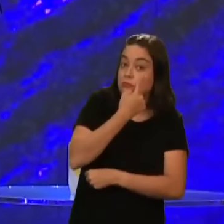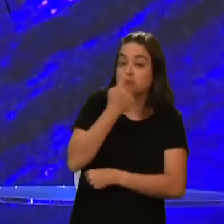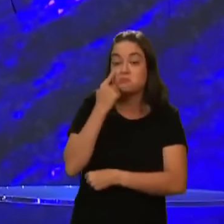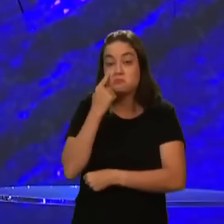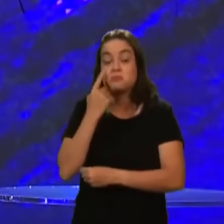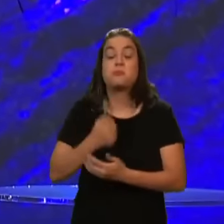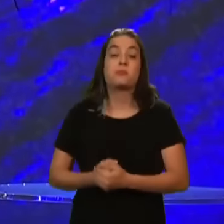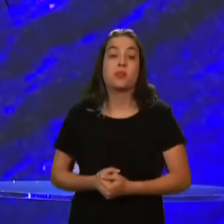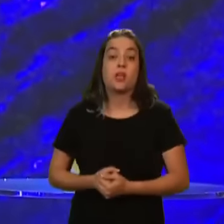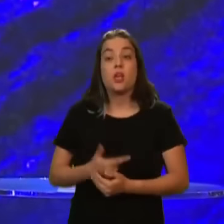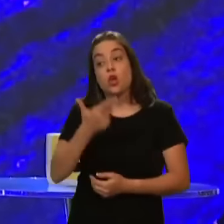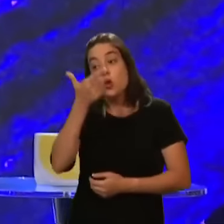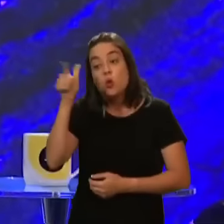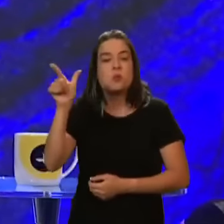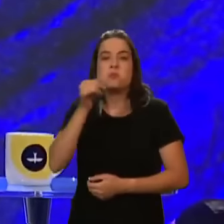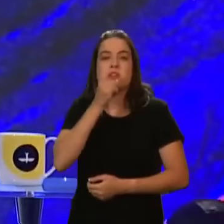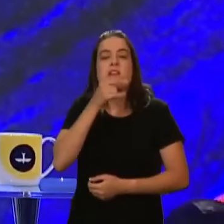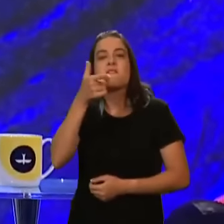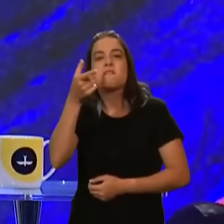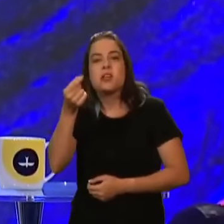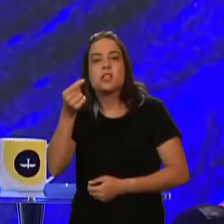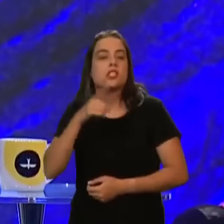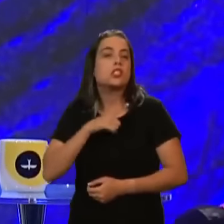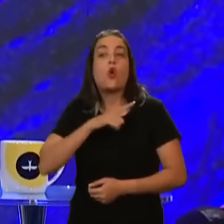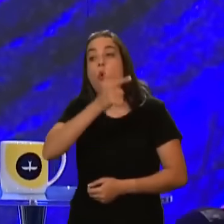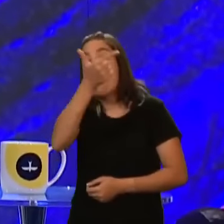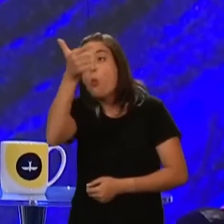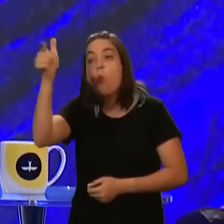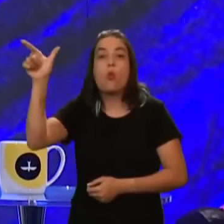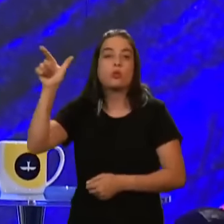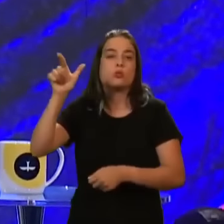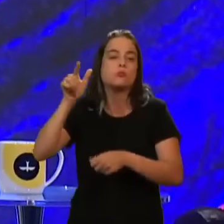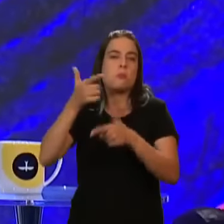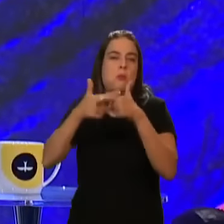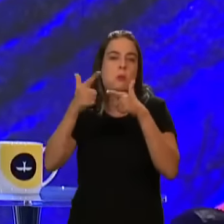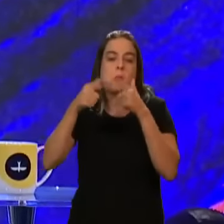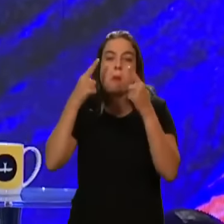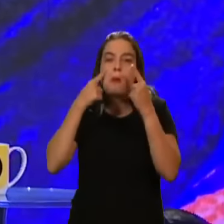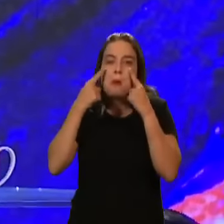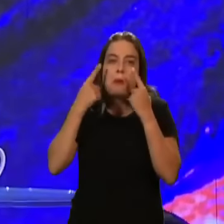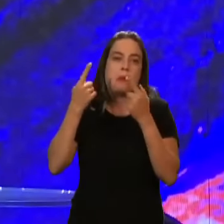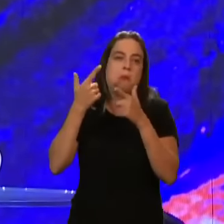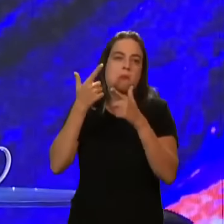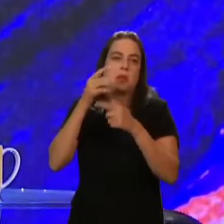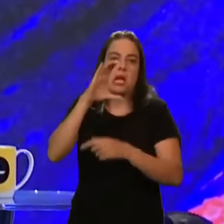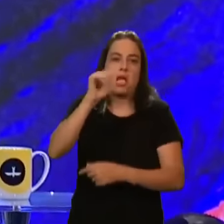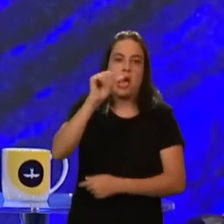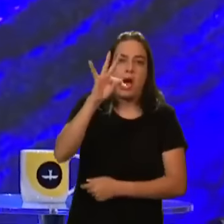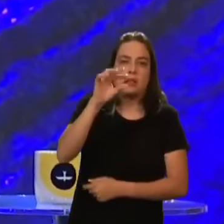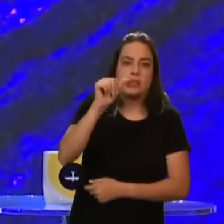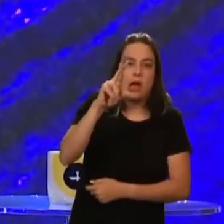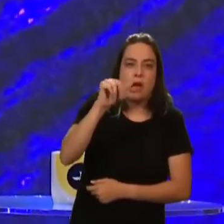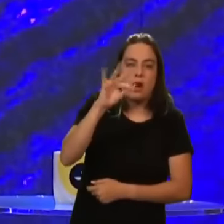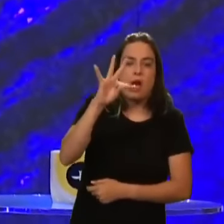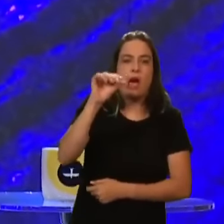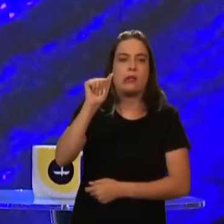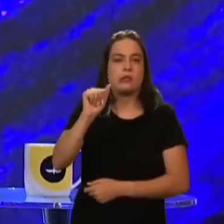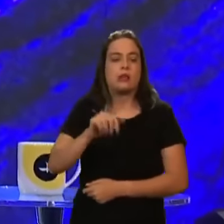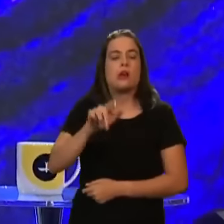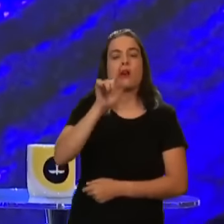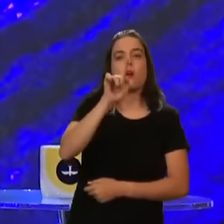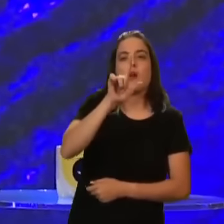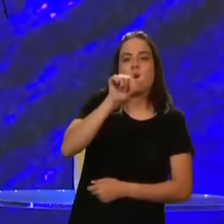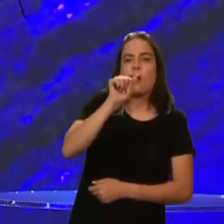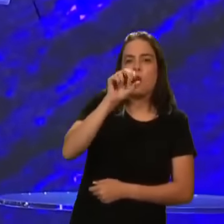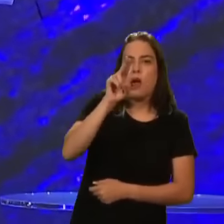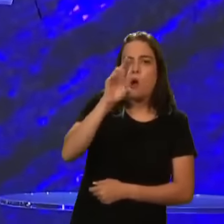20 sofriam de diversos males nos olhos, catarata, glaucoma, o